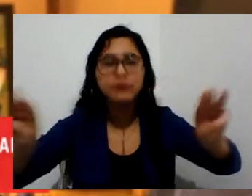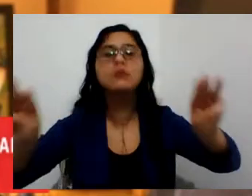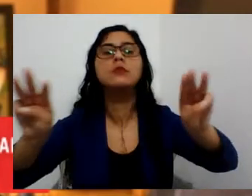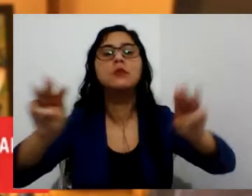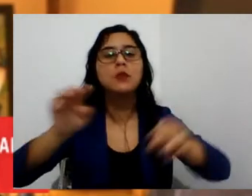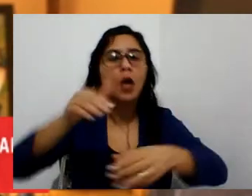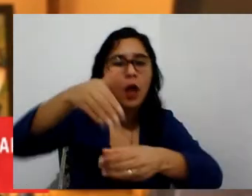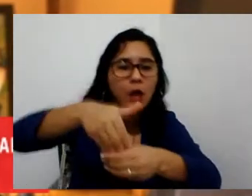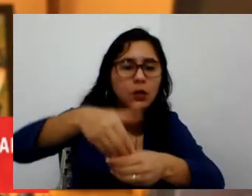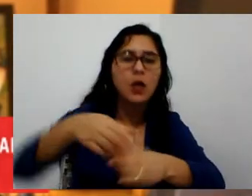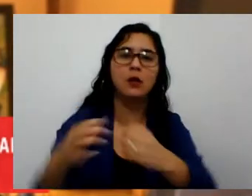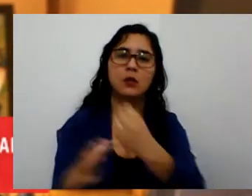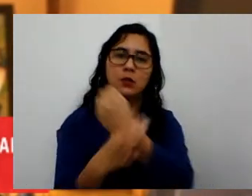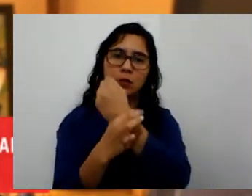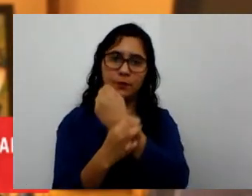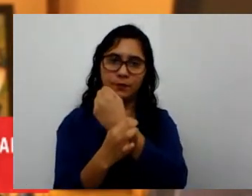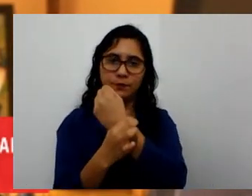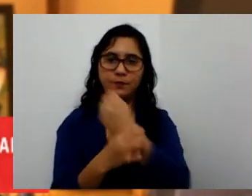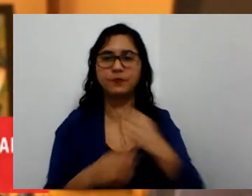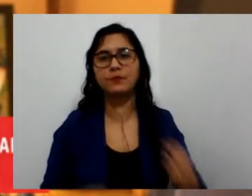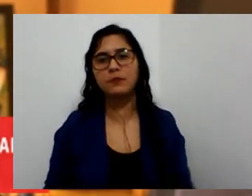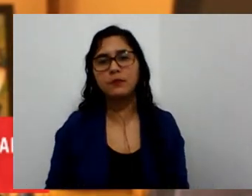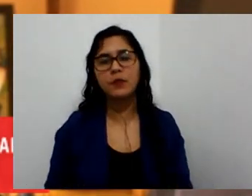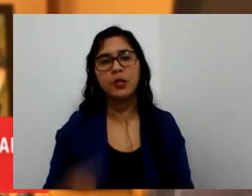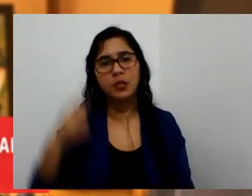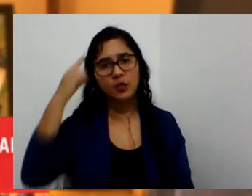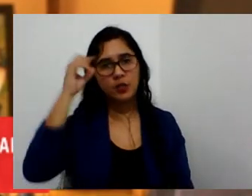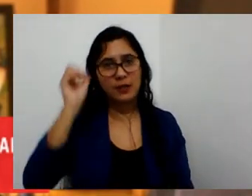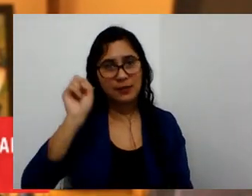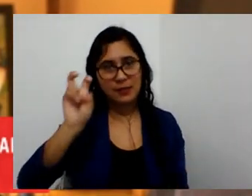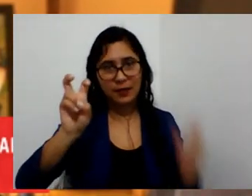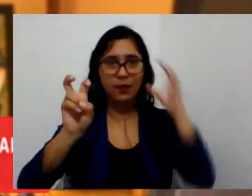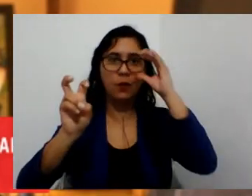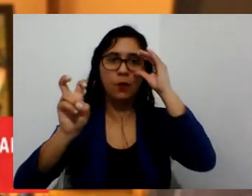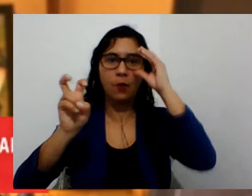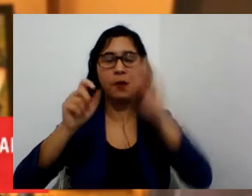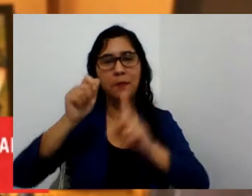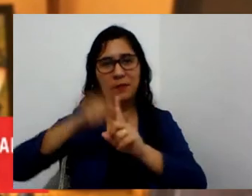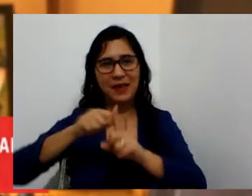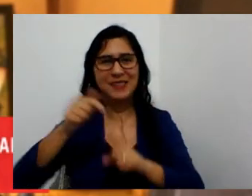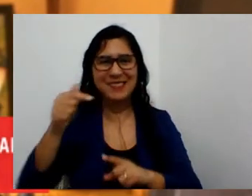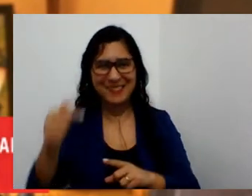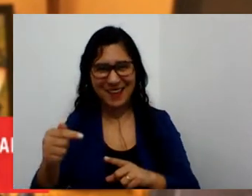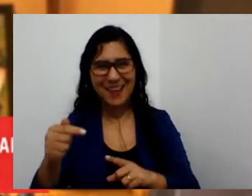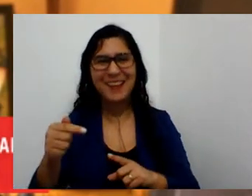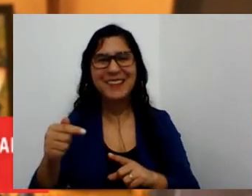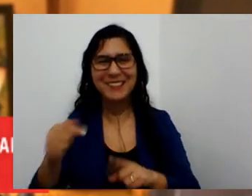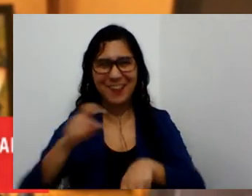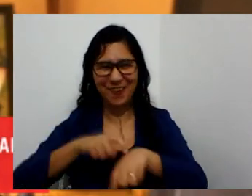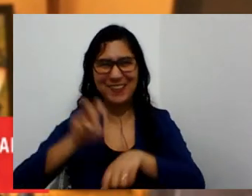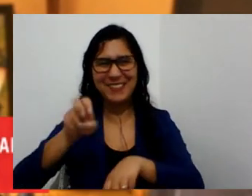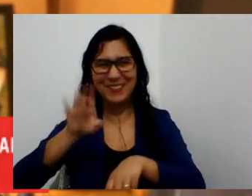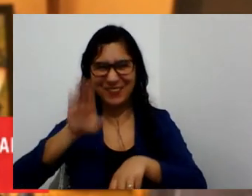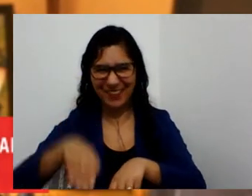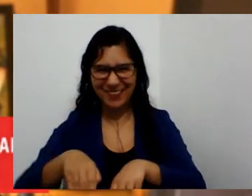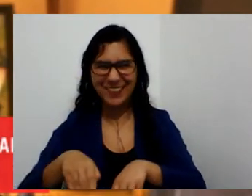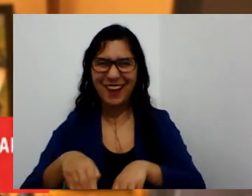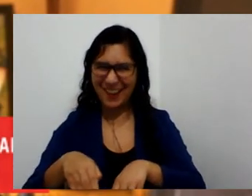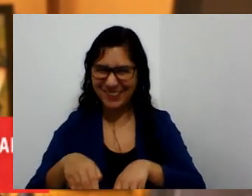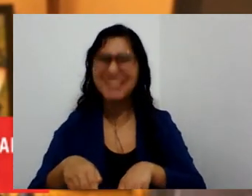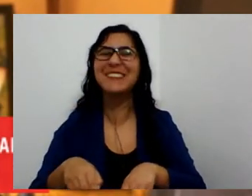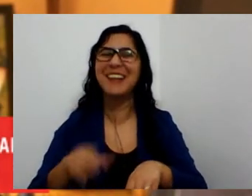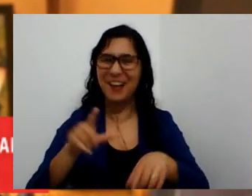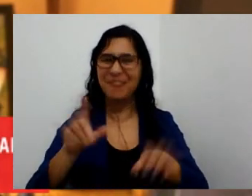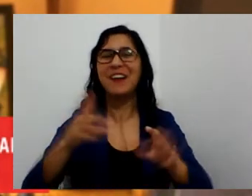segura. No dia 5/7, às 17 horas, será realizado o fechamento das urnas, seguindo-se uma nova